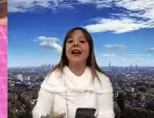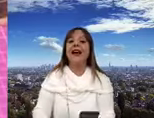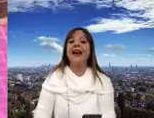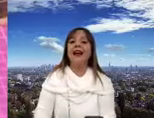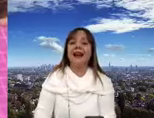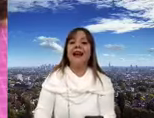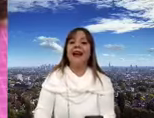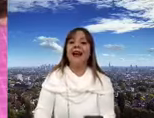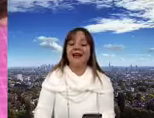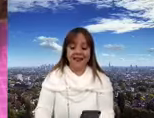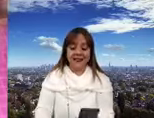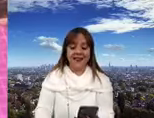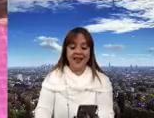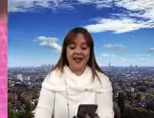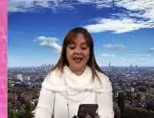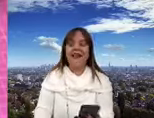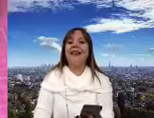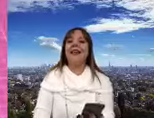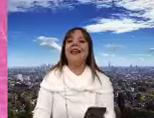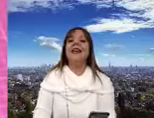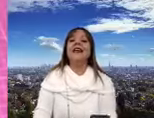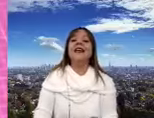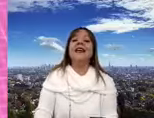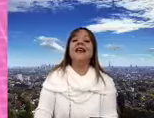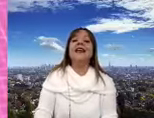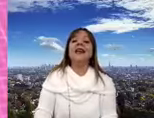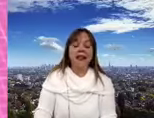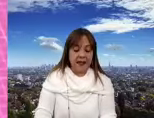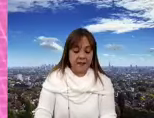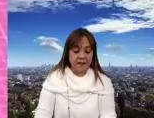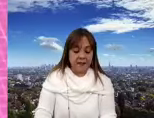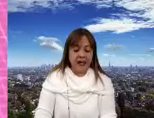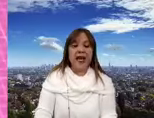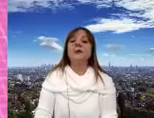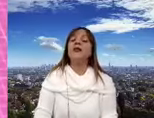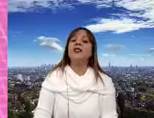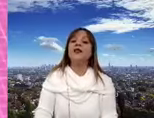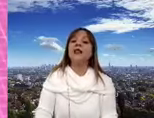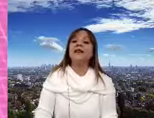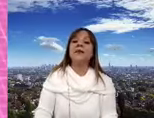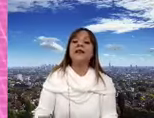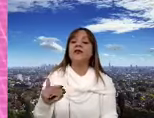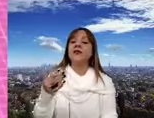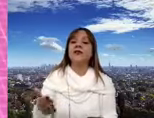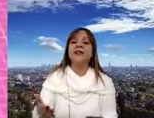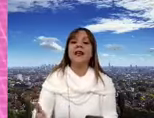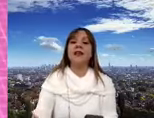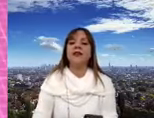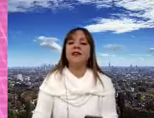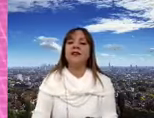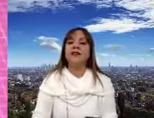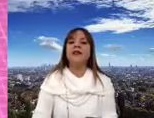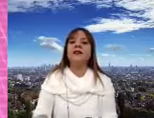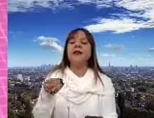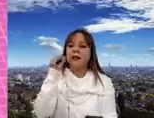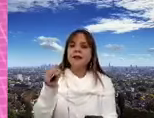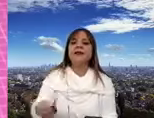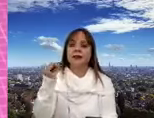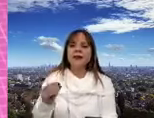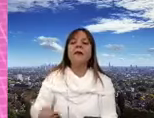mole. Sei. E é importante falar também, se você não quiser da coleção Efeitos, tem tanta